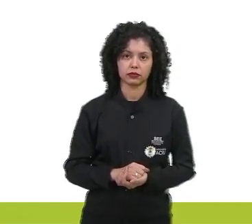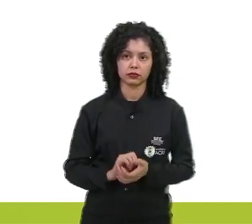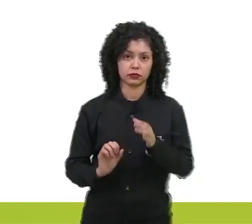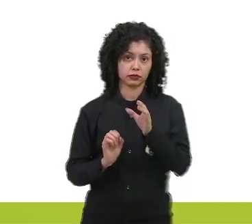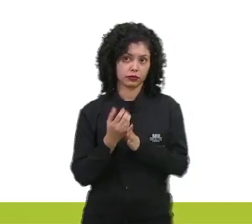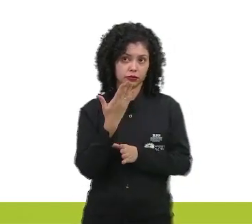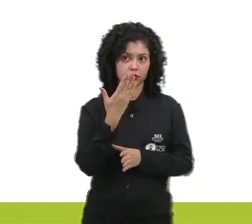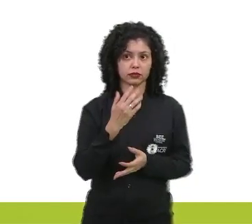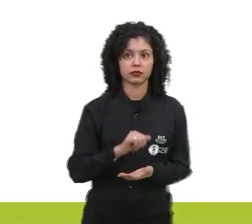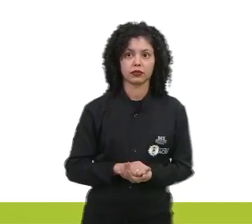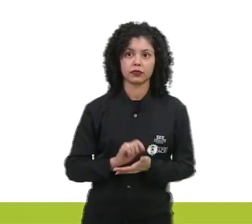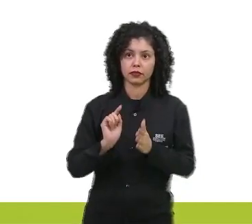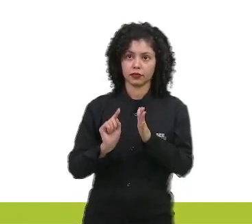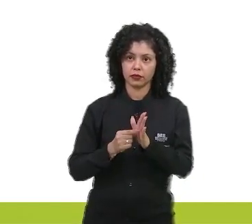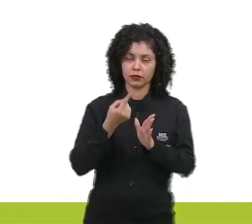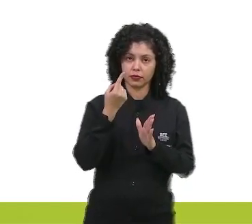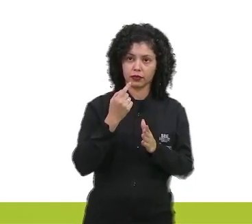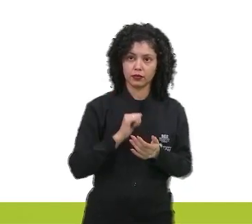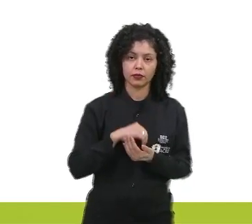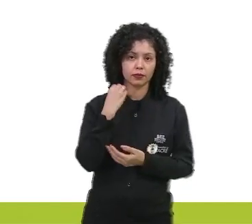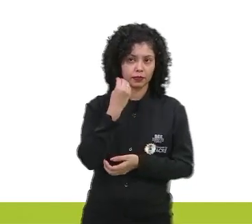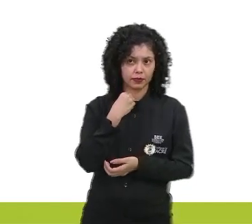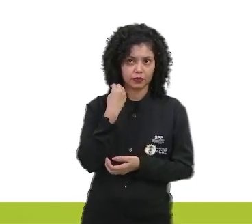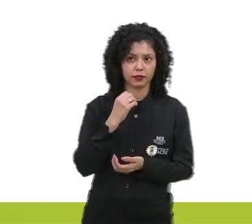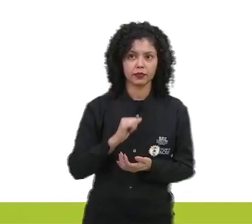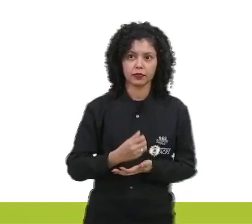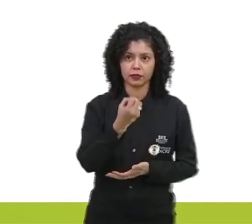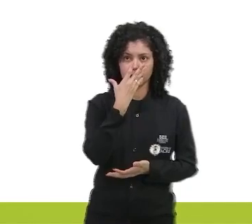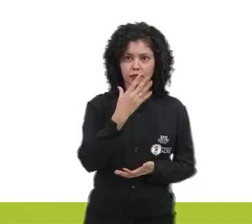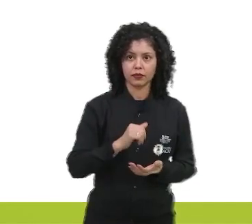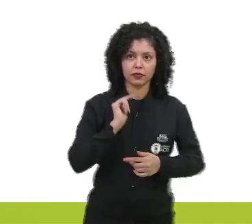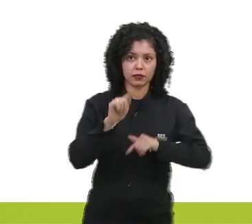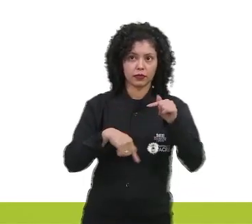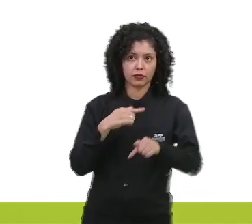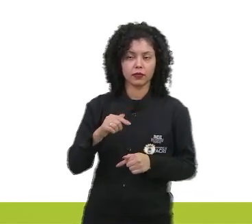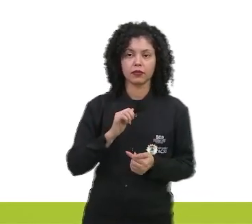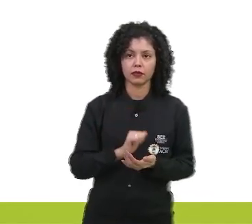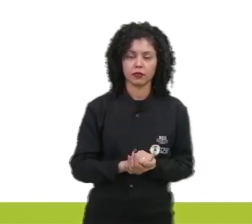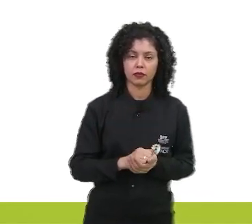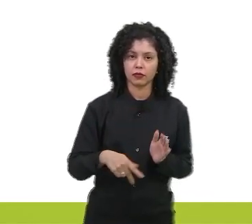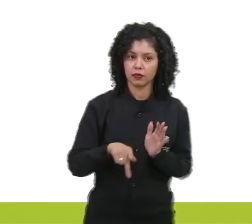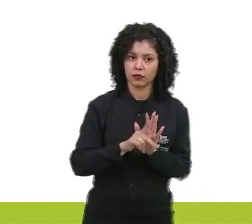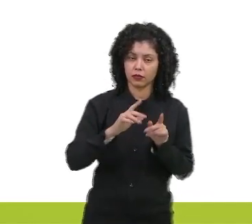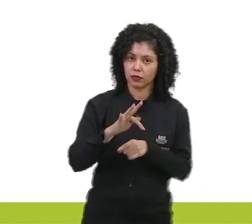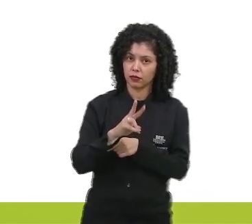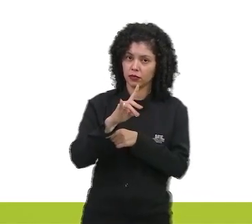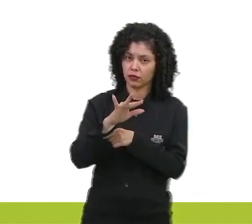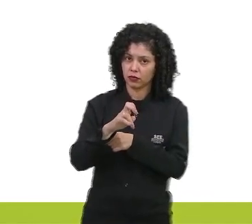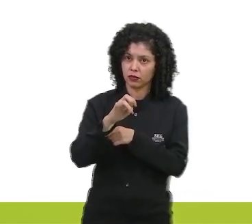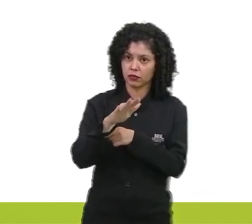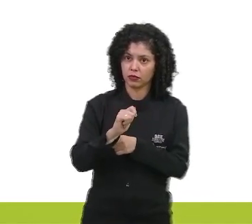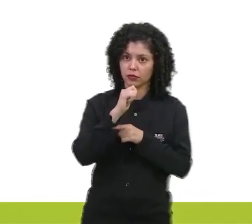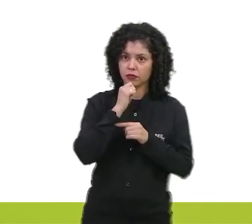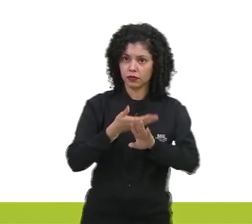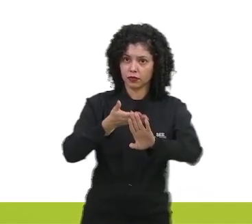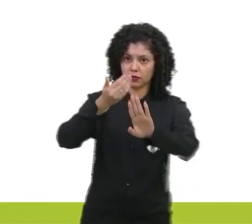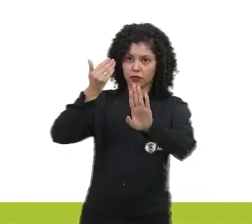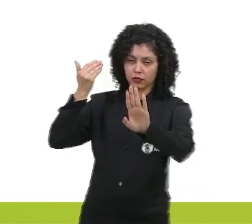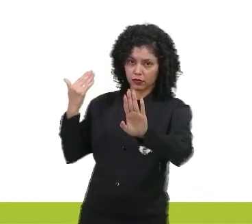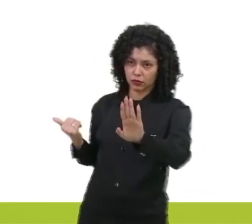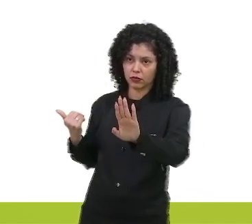A origem. As primeiras experiências fotográficas de químicos e alquimistas datam da